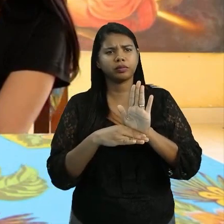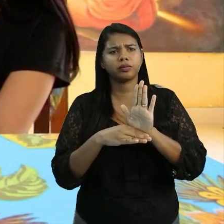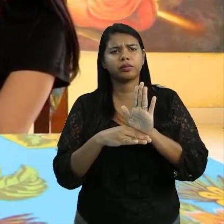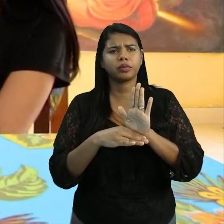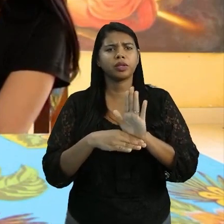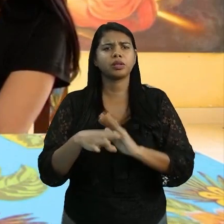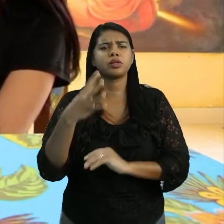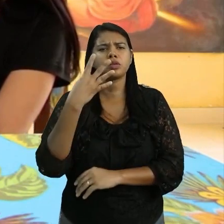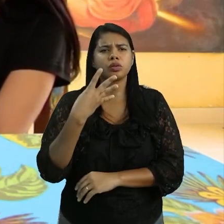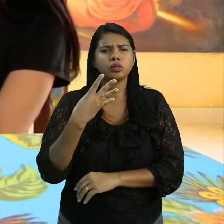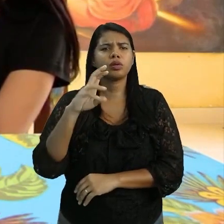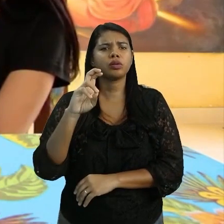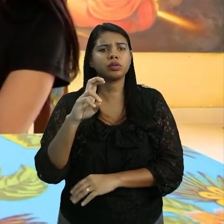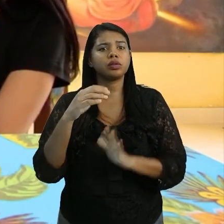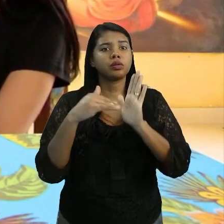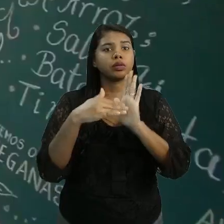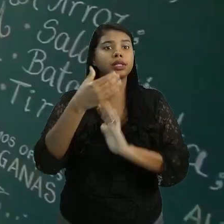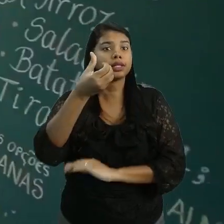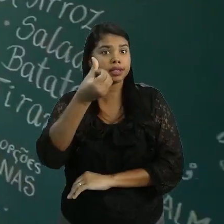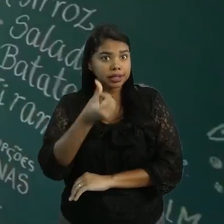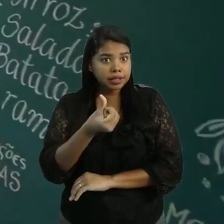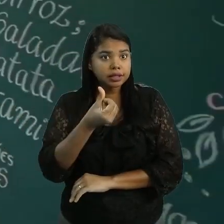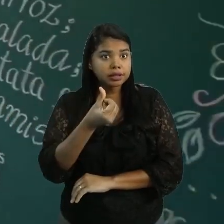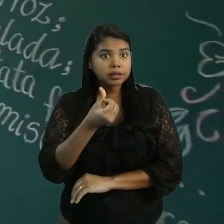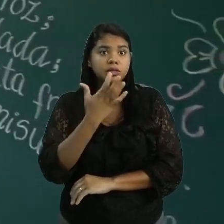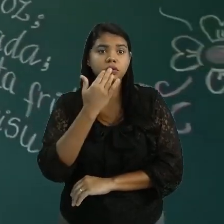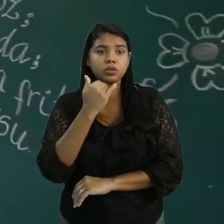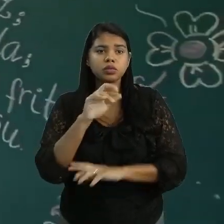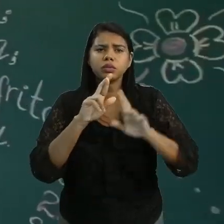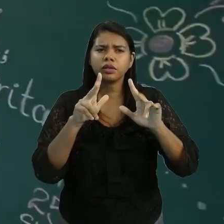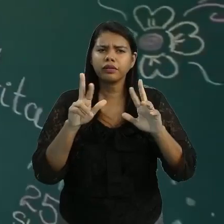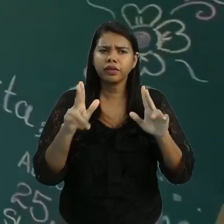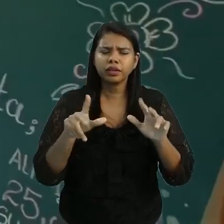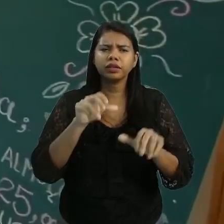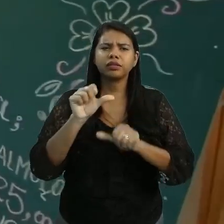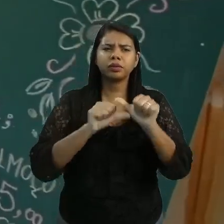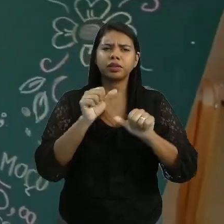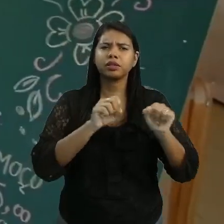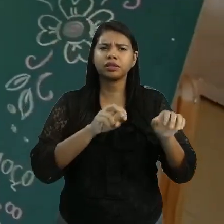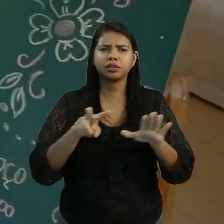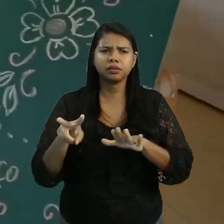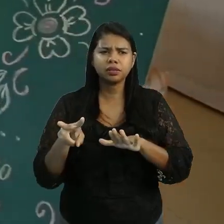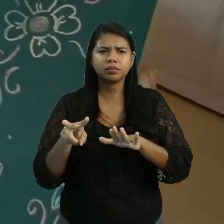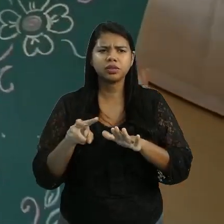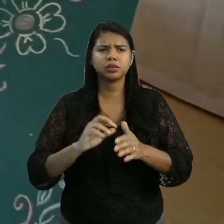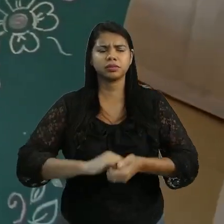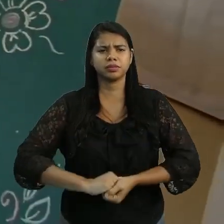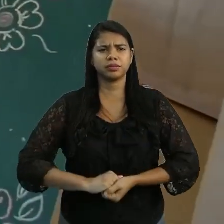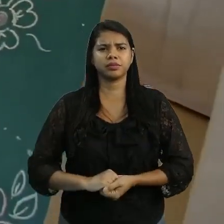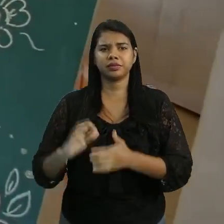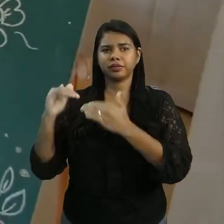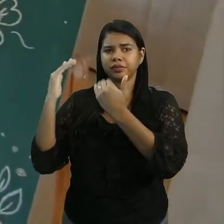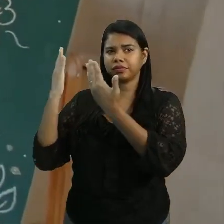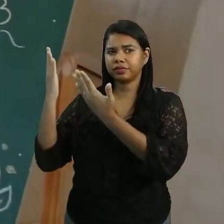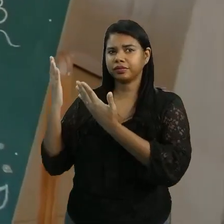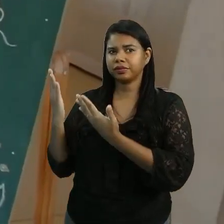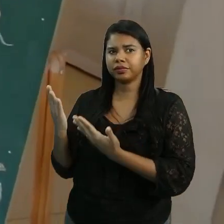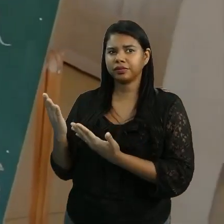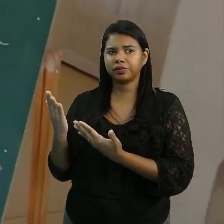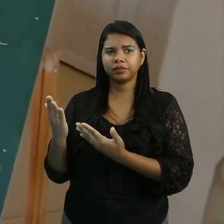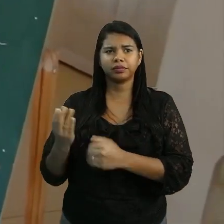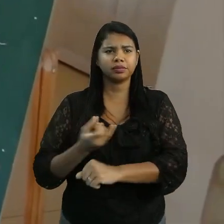clima que a gente tem aqui favorece para a gente, a maioria do ano, por 9, 10 meses por ano, sempre ter